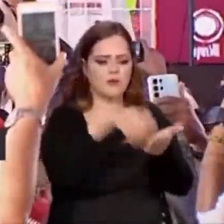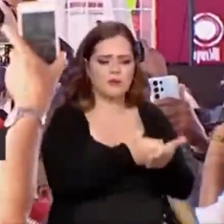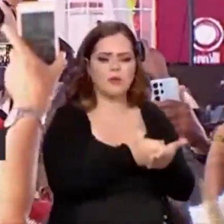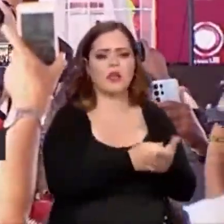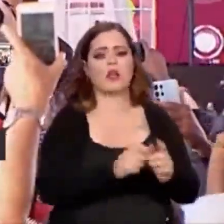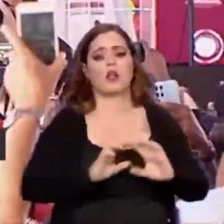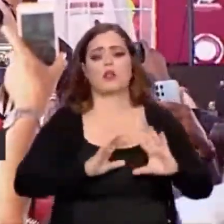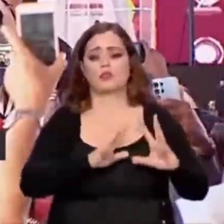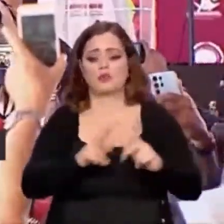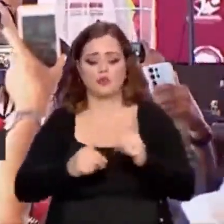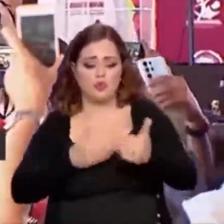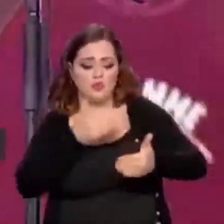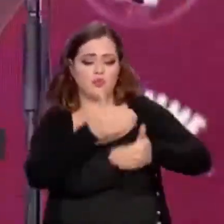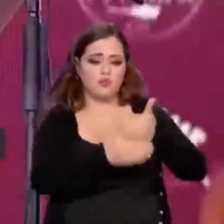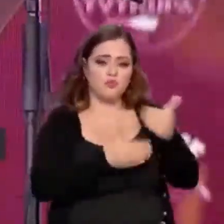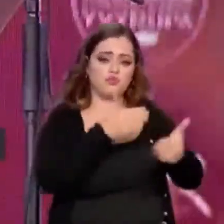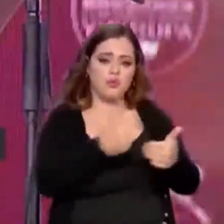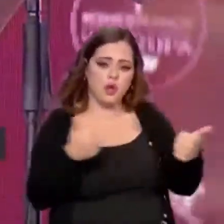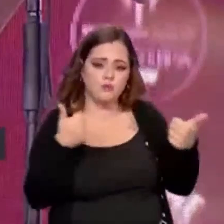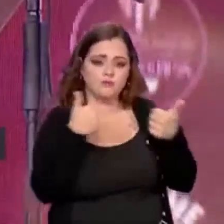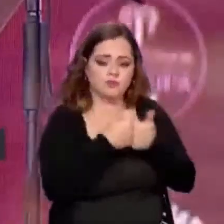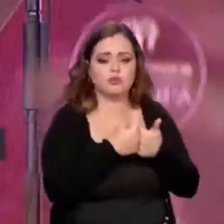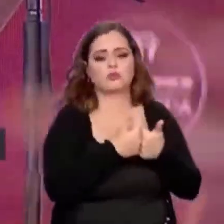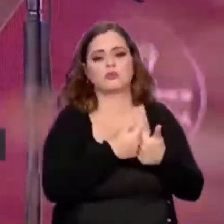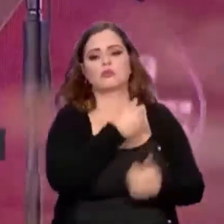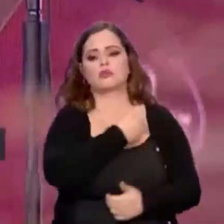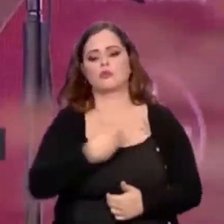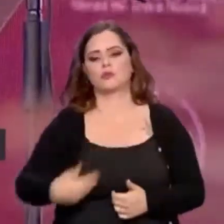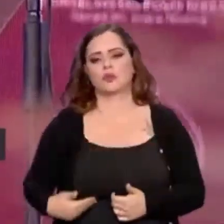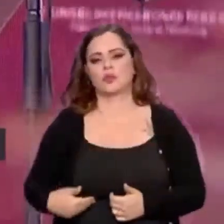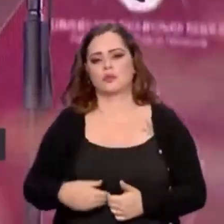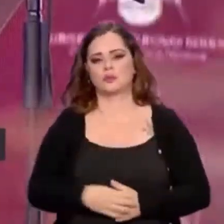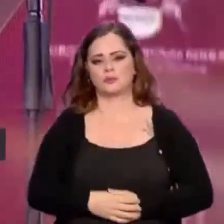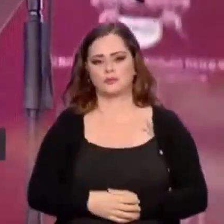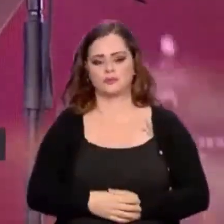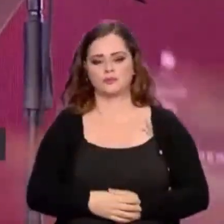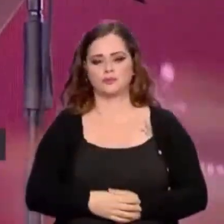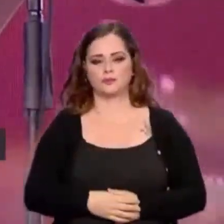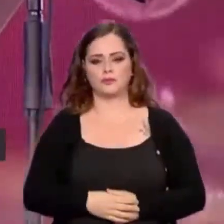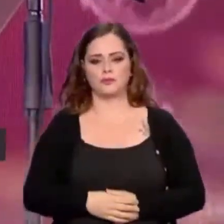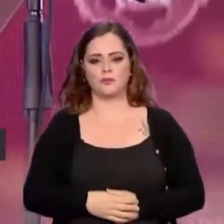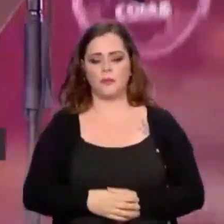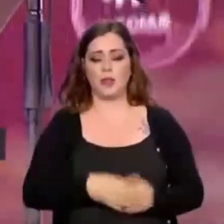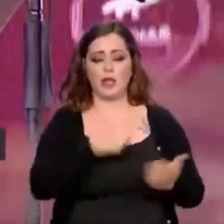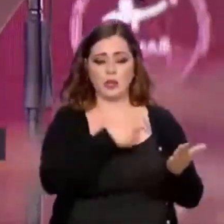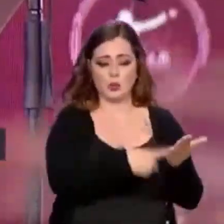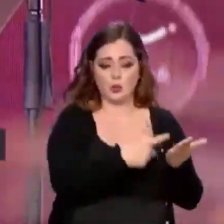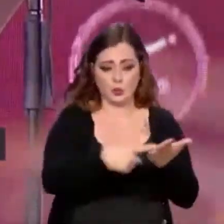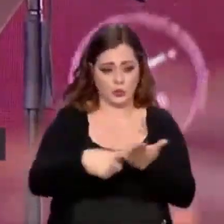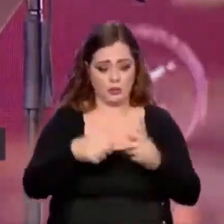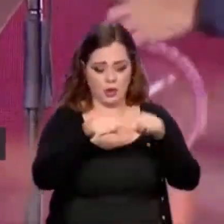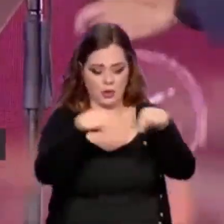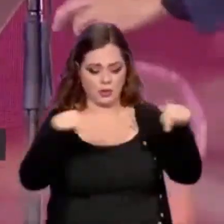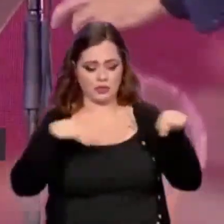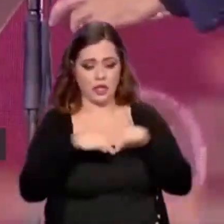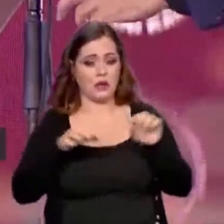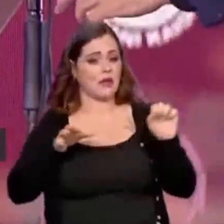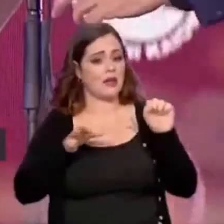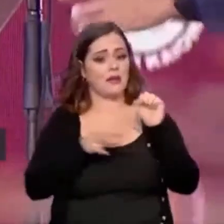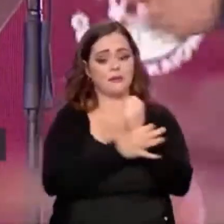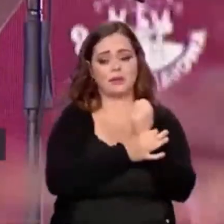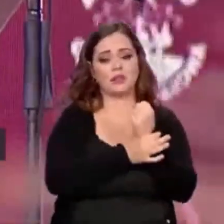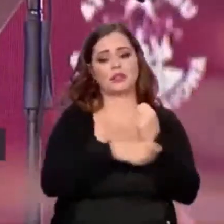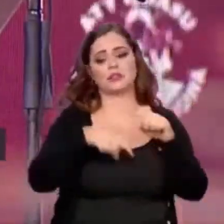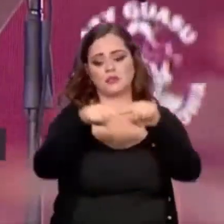compromisso de avançarmos juntos neste governo, na demarcação e na proteção das